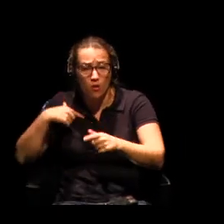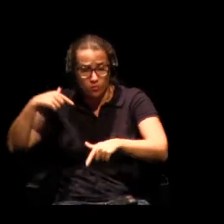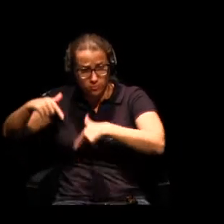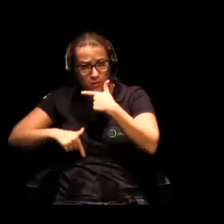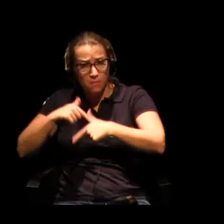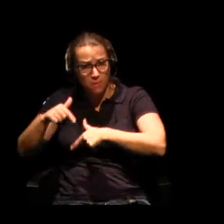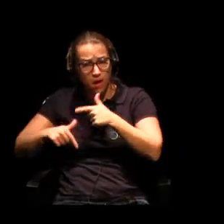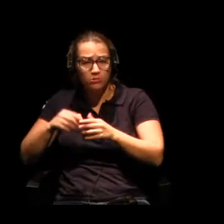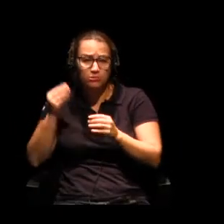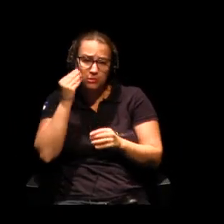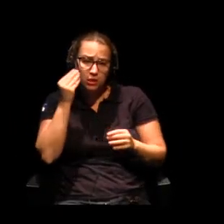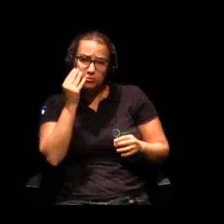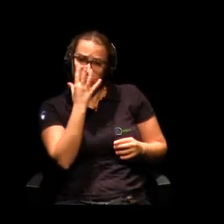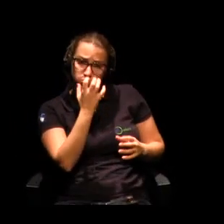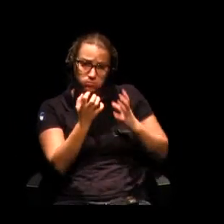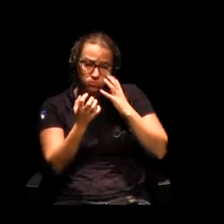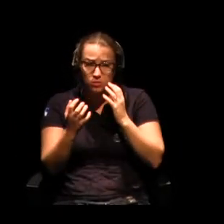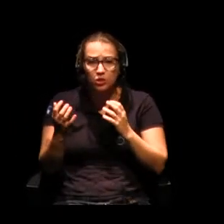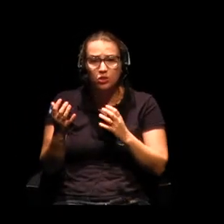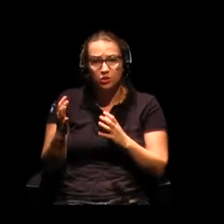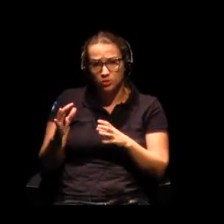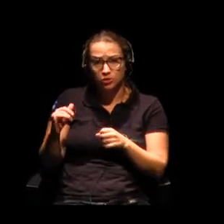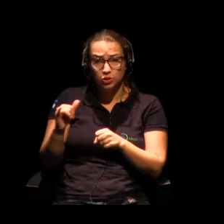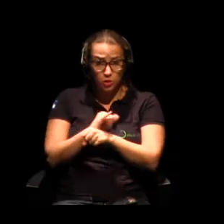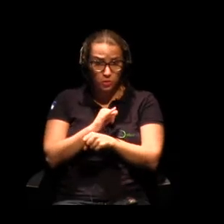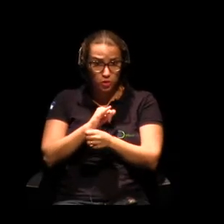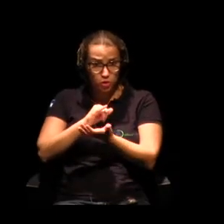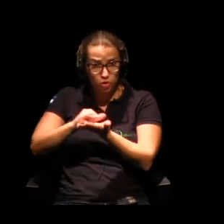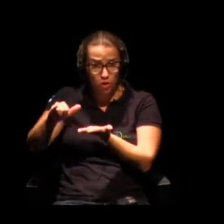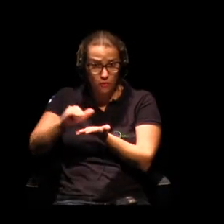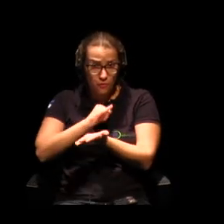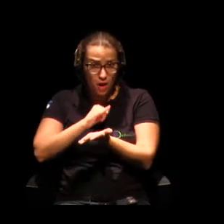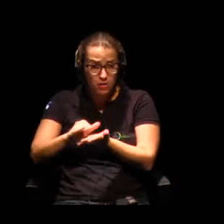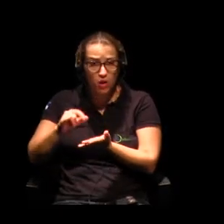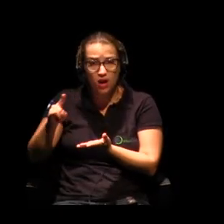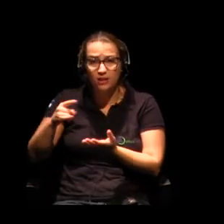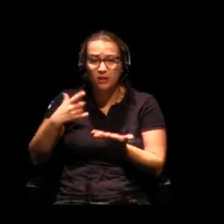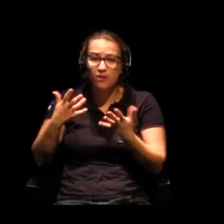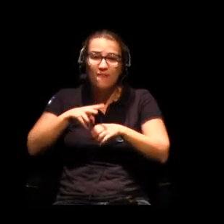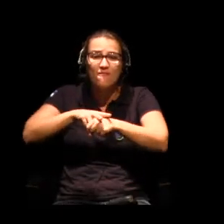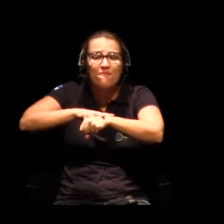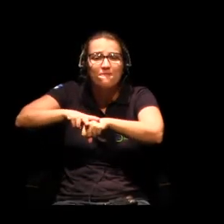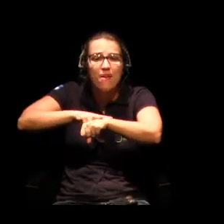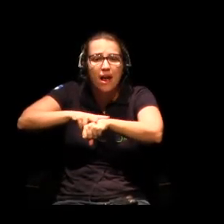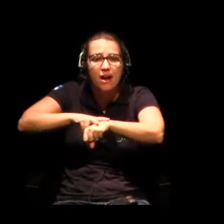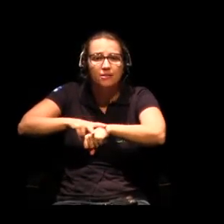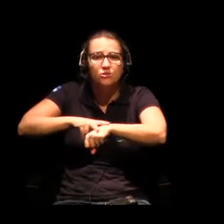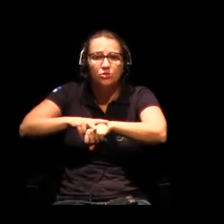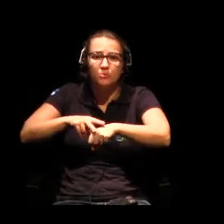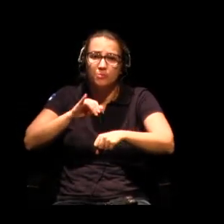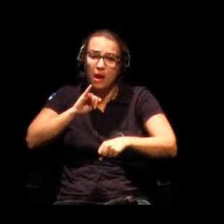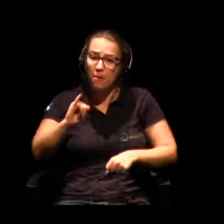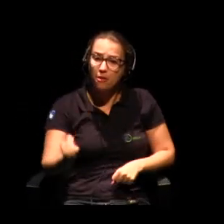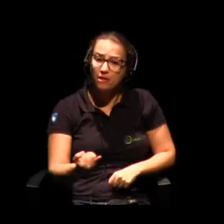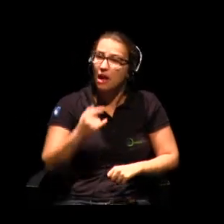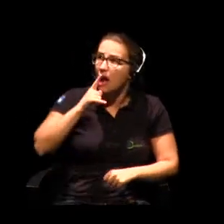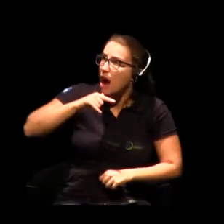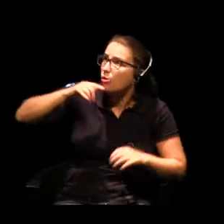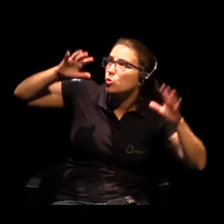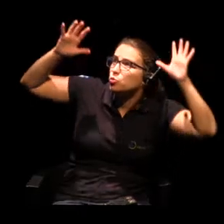ou cursos d'água. Muito do trabalho que eu faço em Nova York são estruturas verdes.